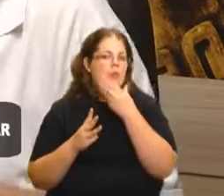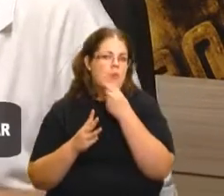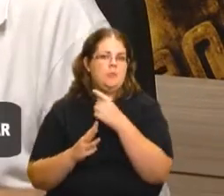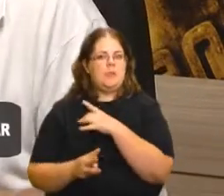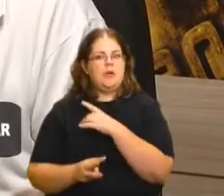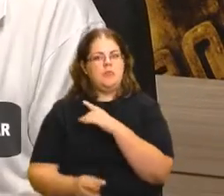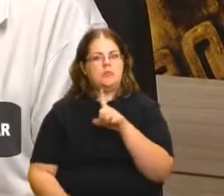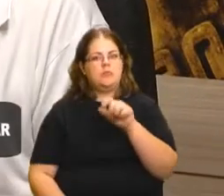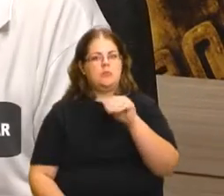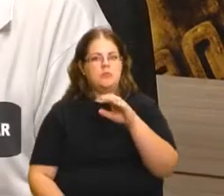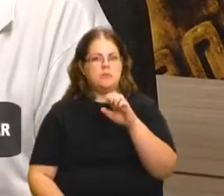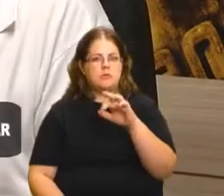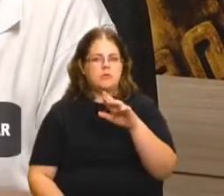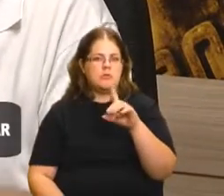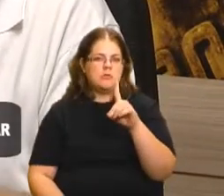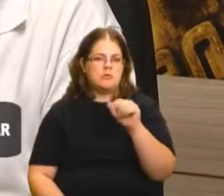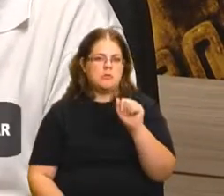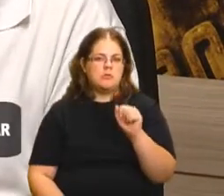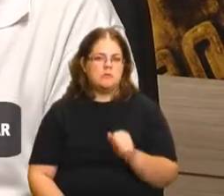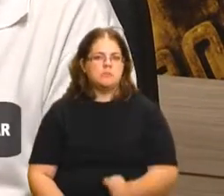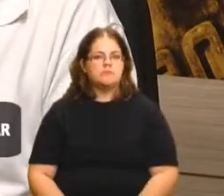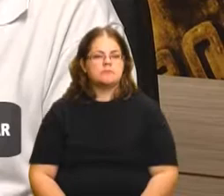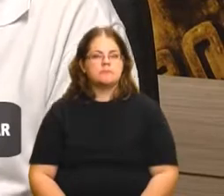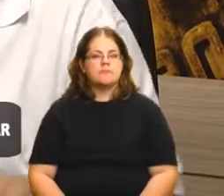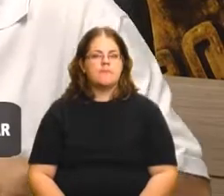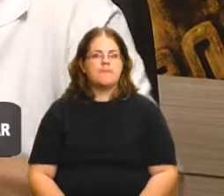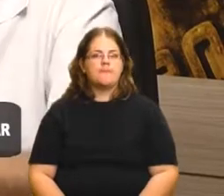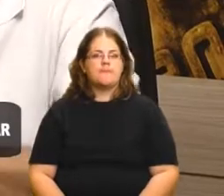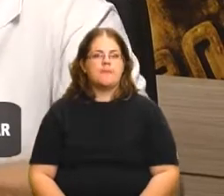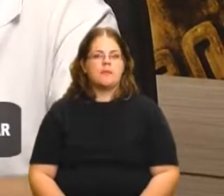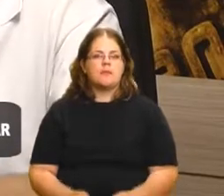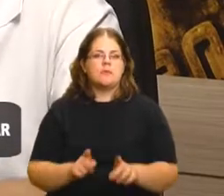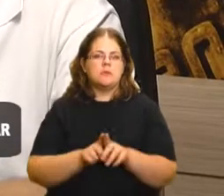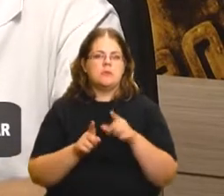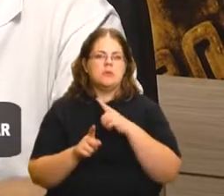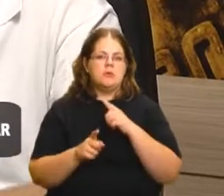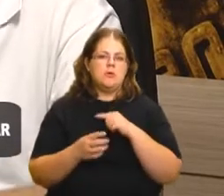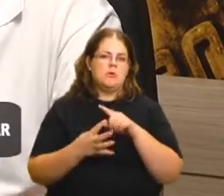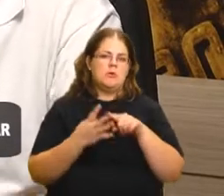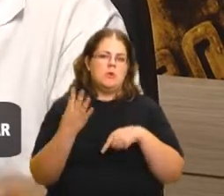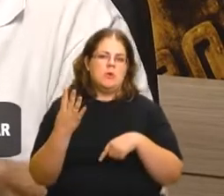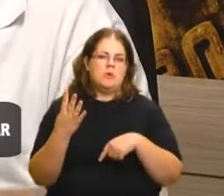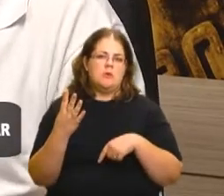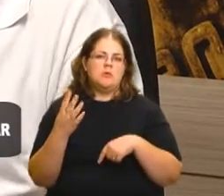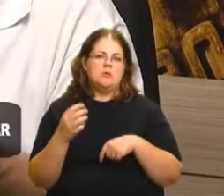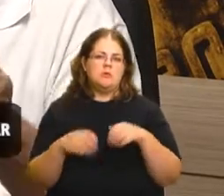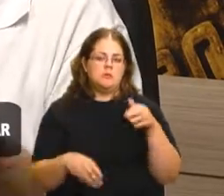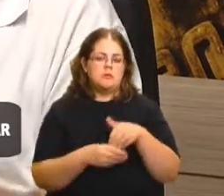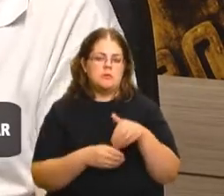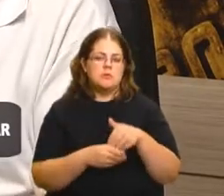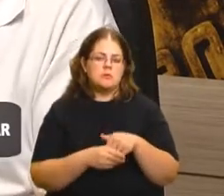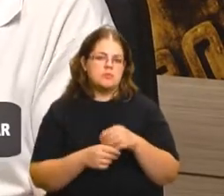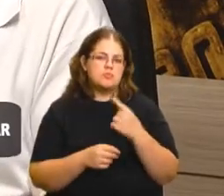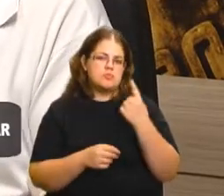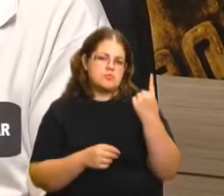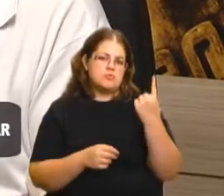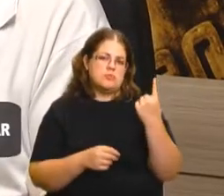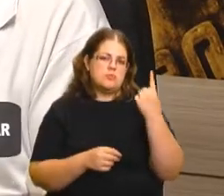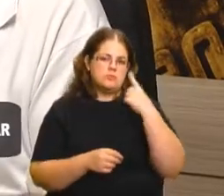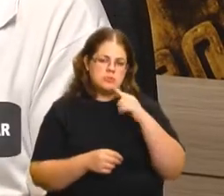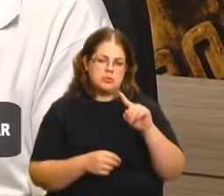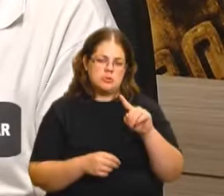Lacerda. Mas, em princípio, tudo levava a crer que esse seria o quadro. Uma eleição que era de um turno